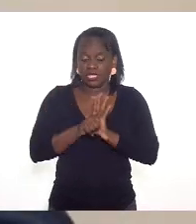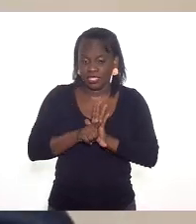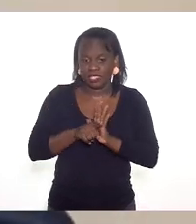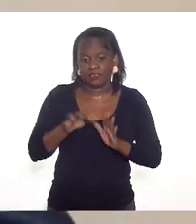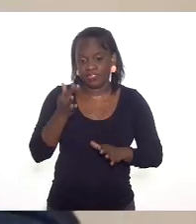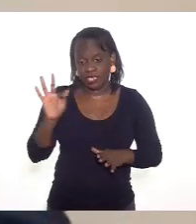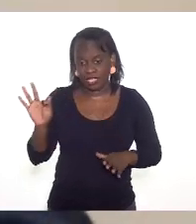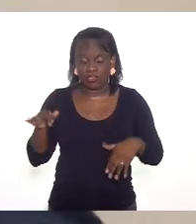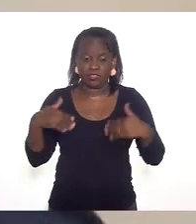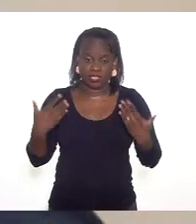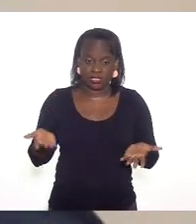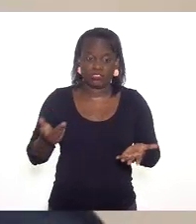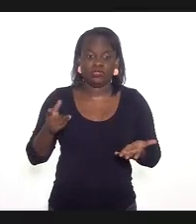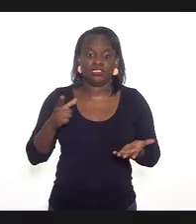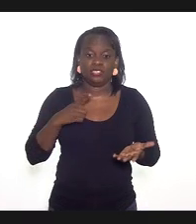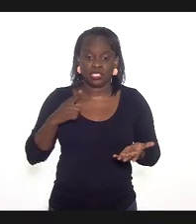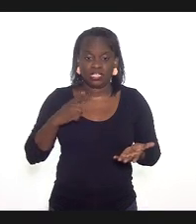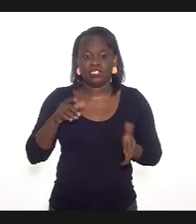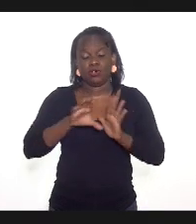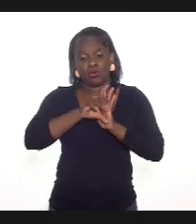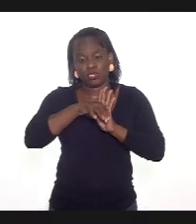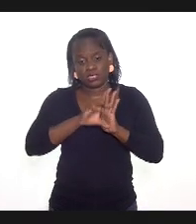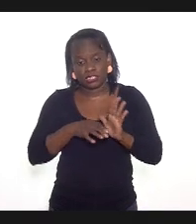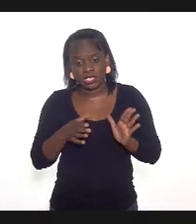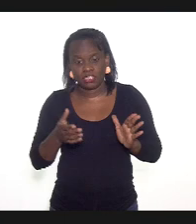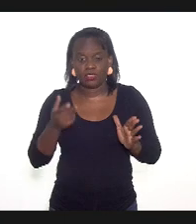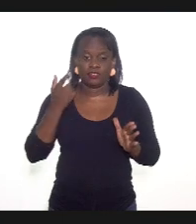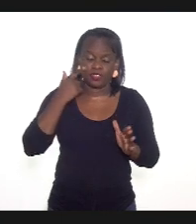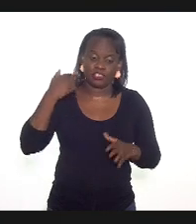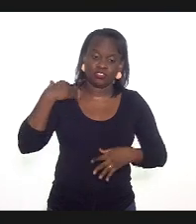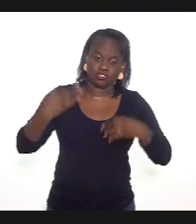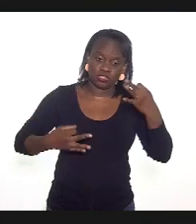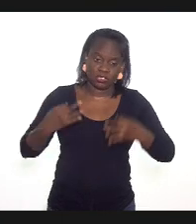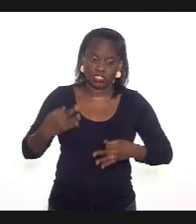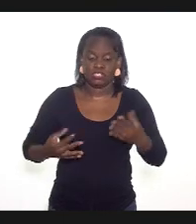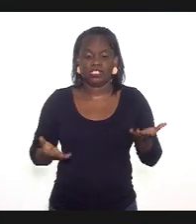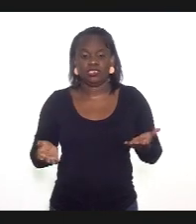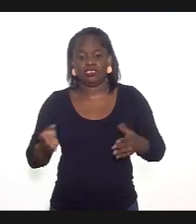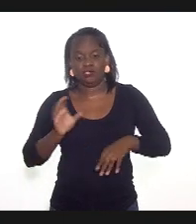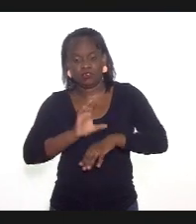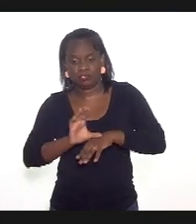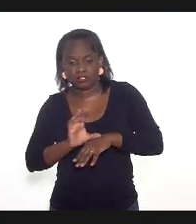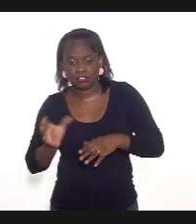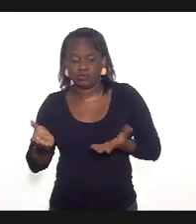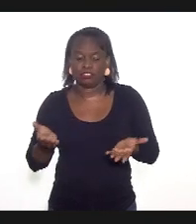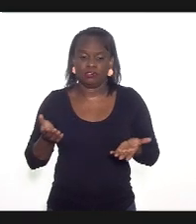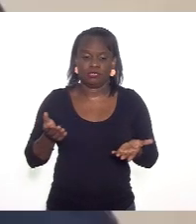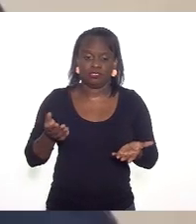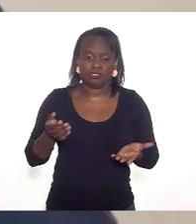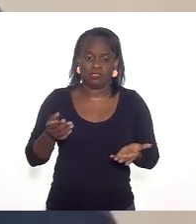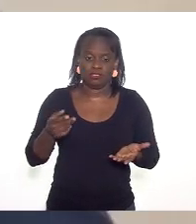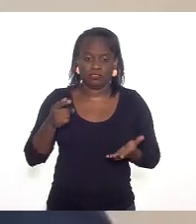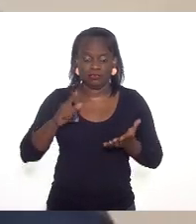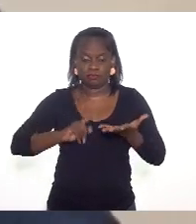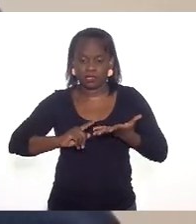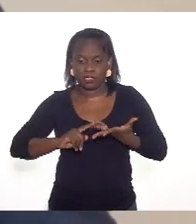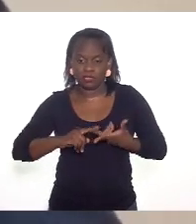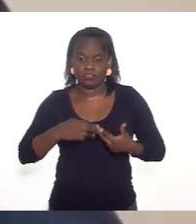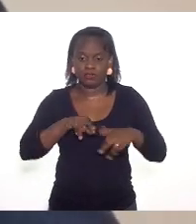federal. Então, aí é onde entra esse conceito da juridicidade, injuridicidade, né, do